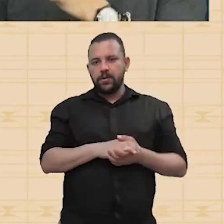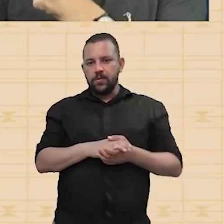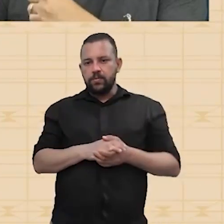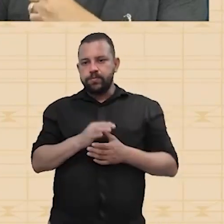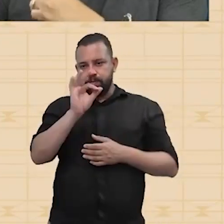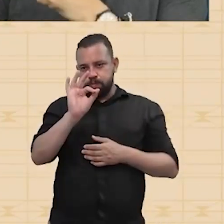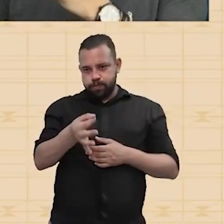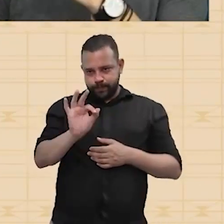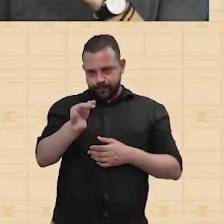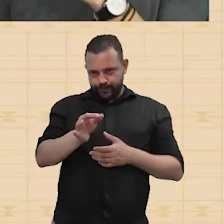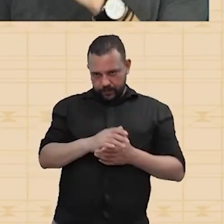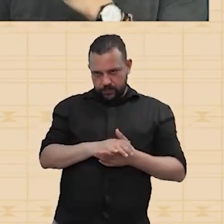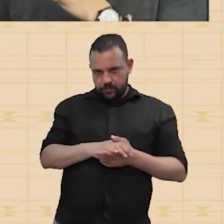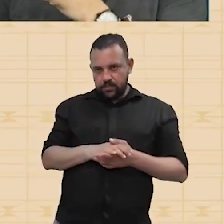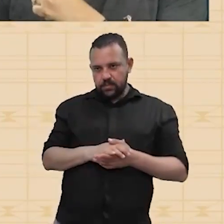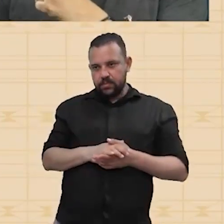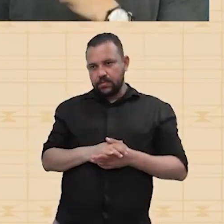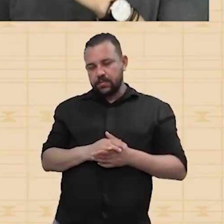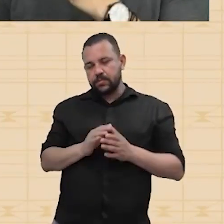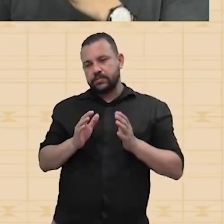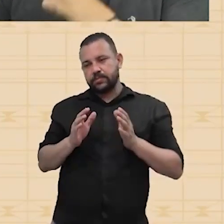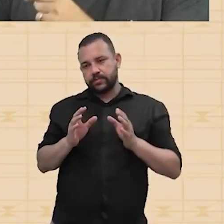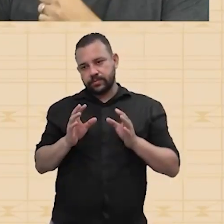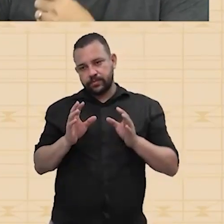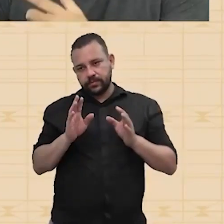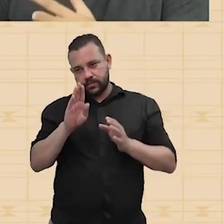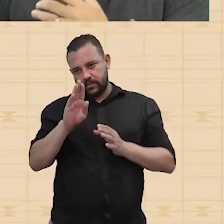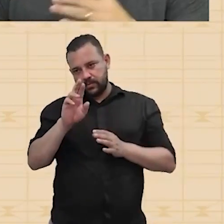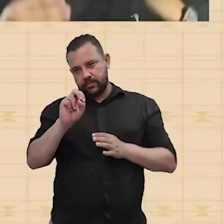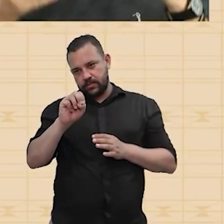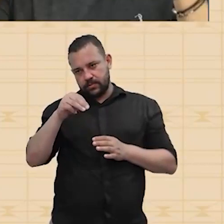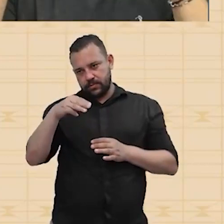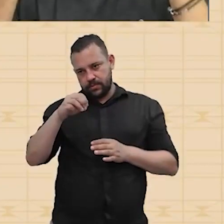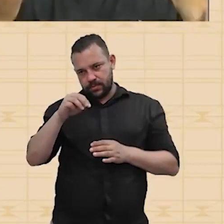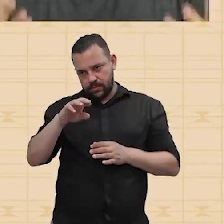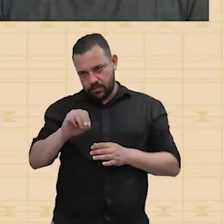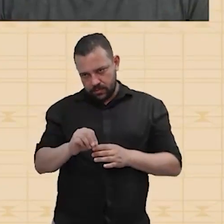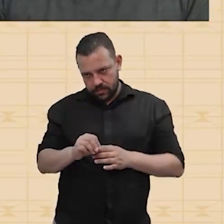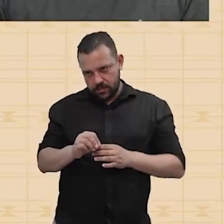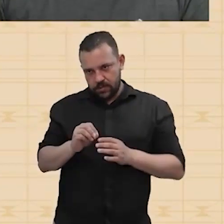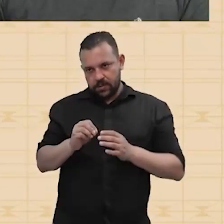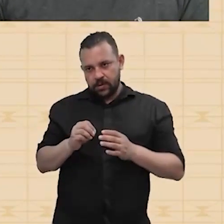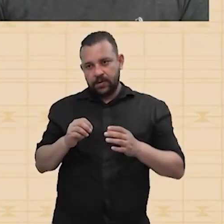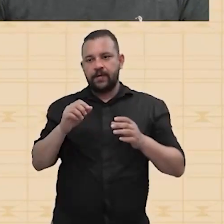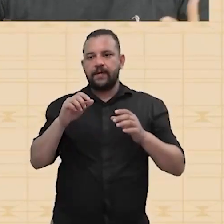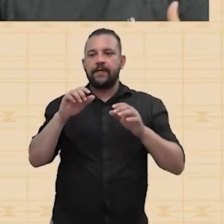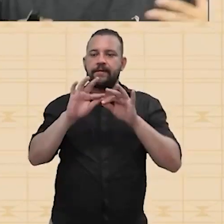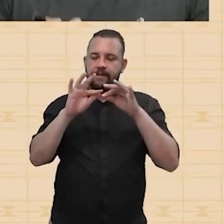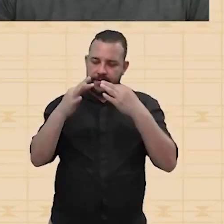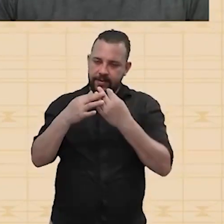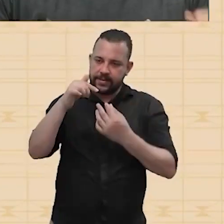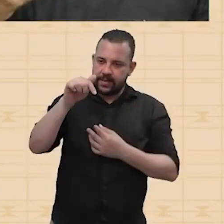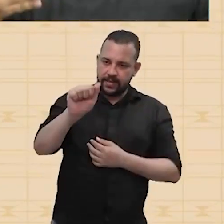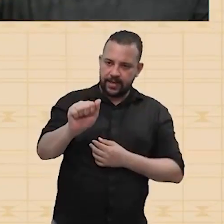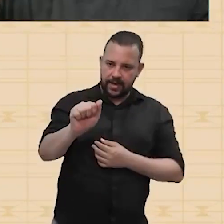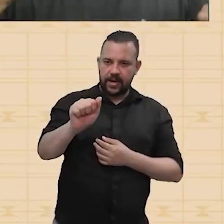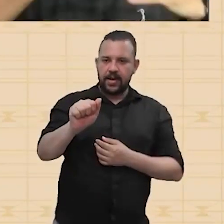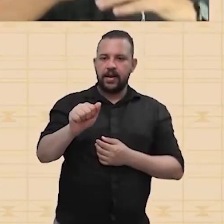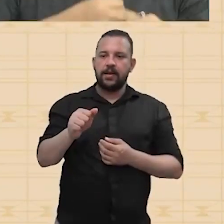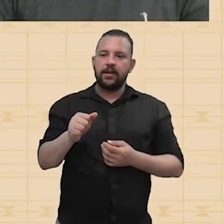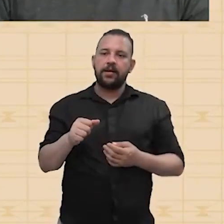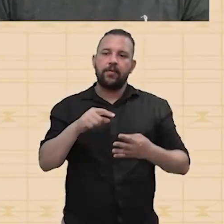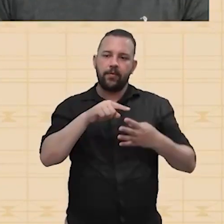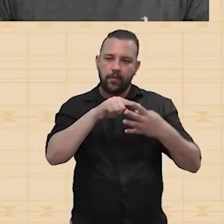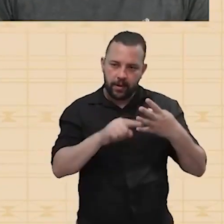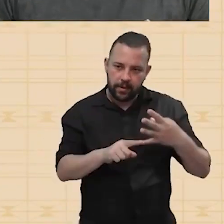bromo está na família 7A e no quarto período. Você não precisou decorar. Você encontrou ele na